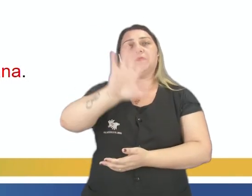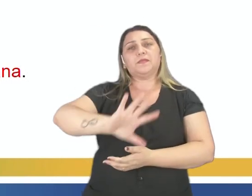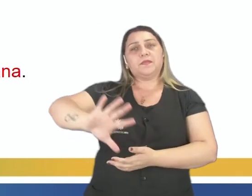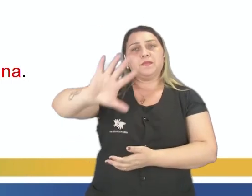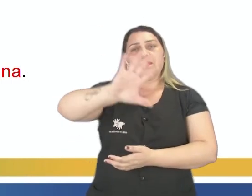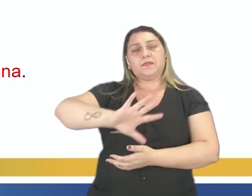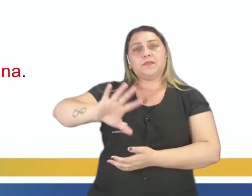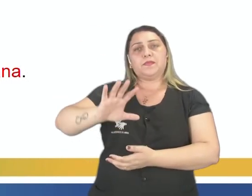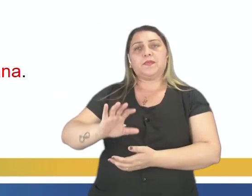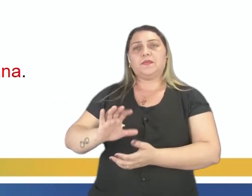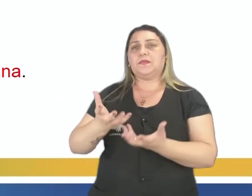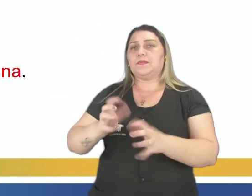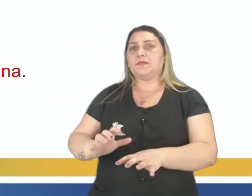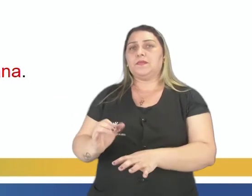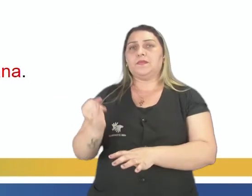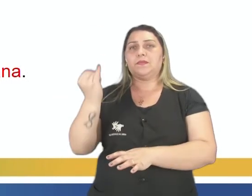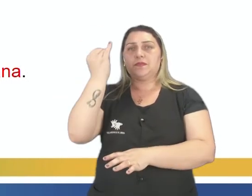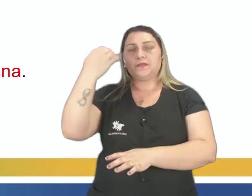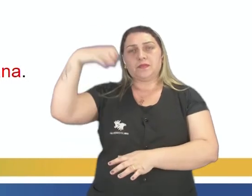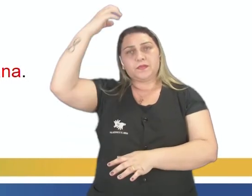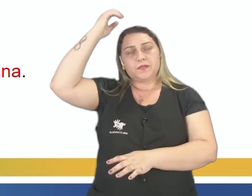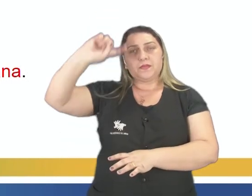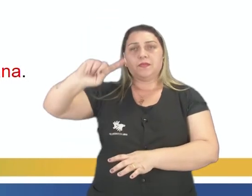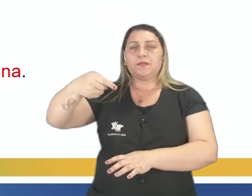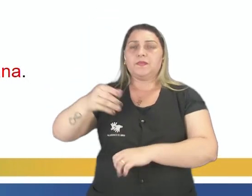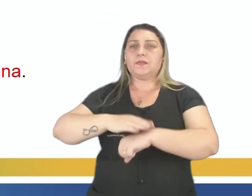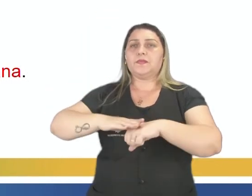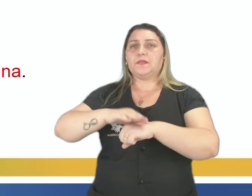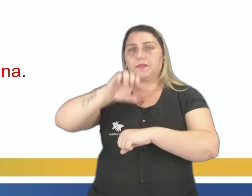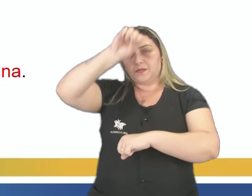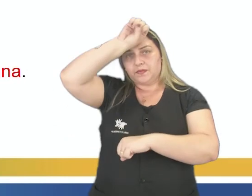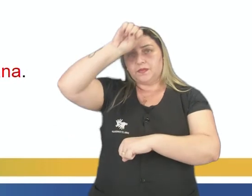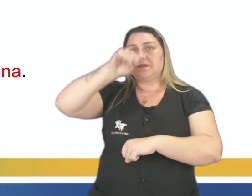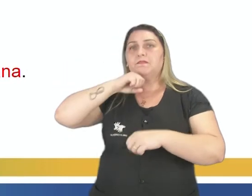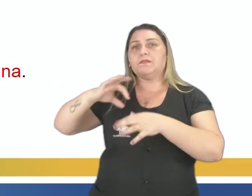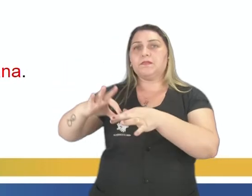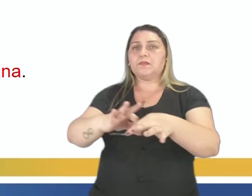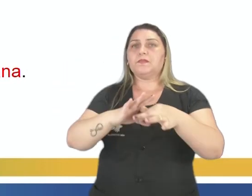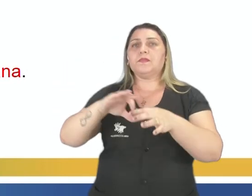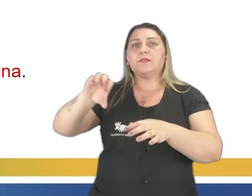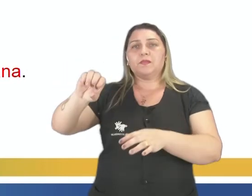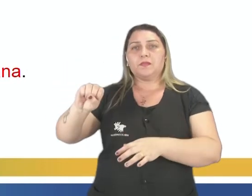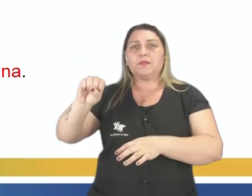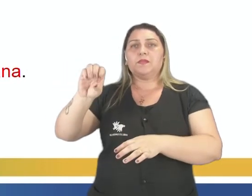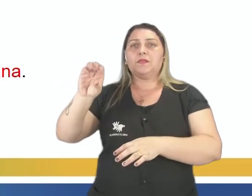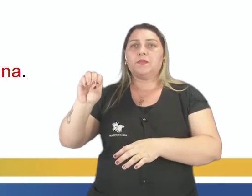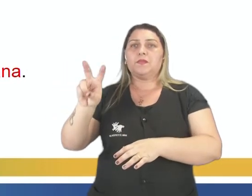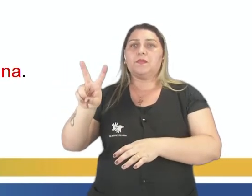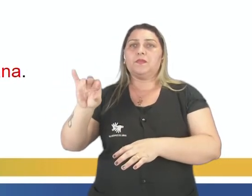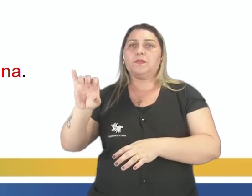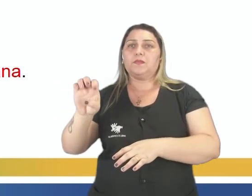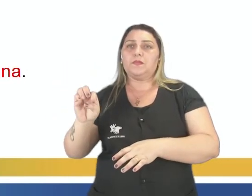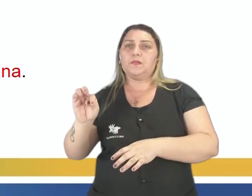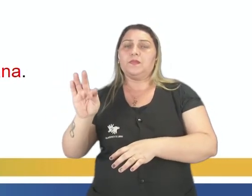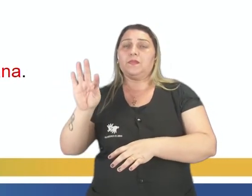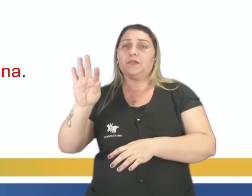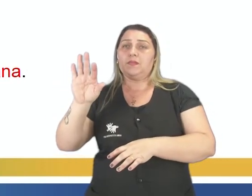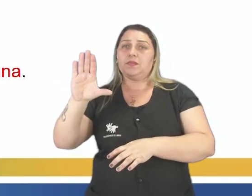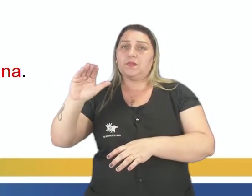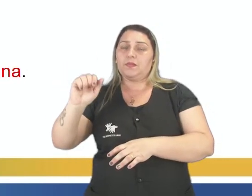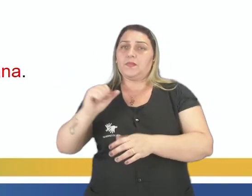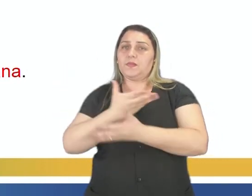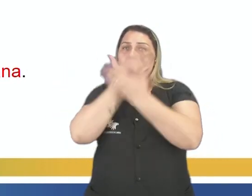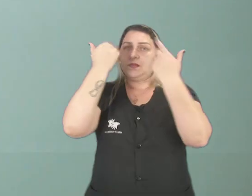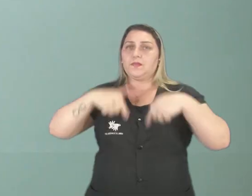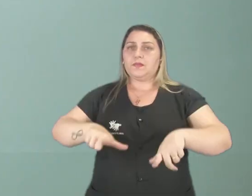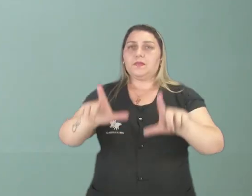e anti-imperialista, que depois vai dialogar com o socialismo da União Soviética. Pessoal, não esqueçam de acessar a